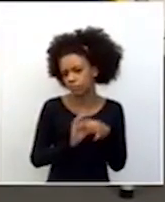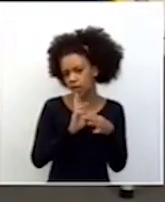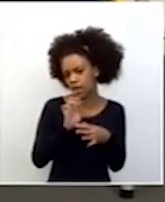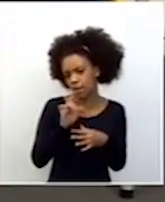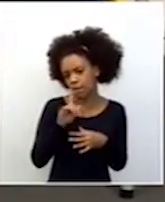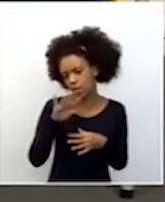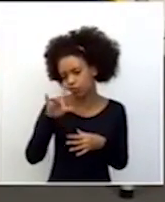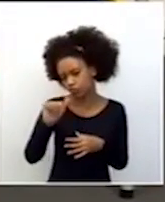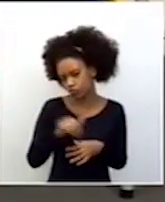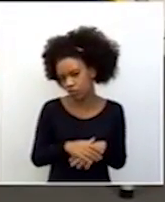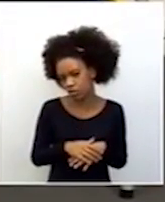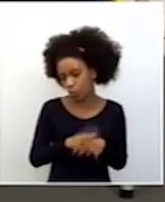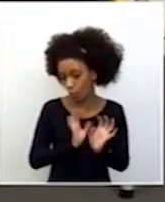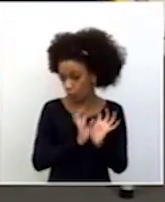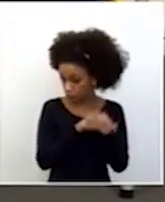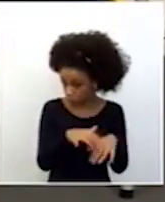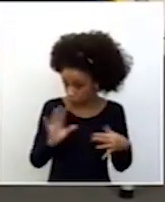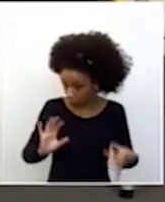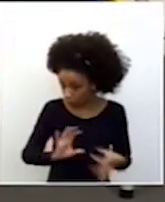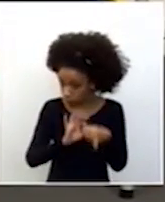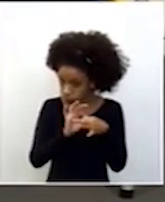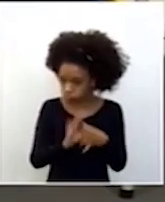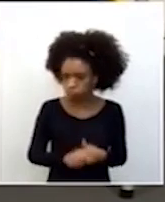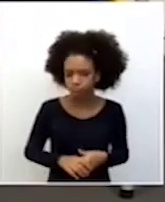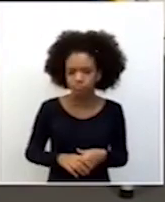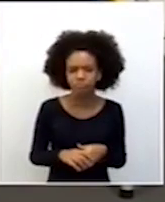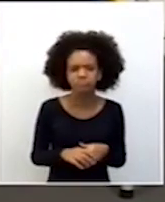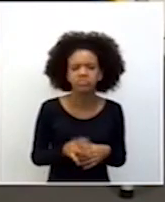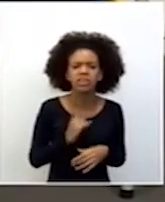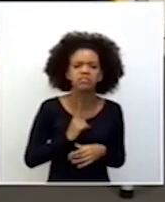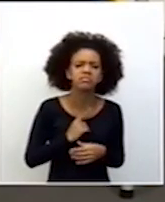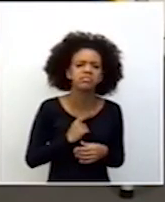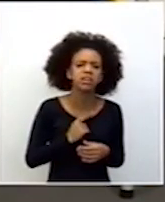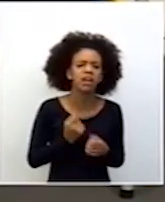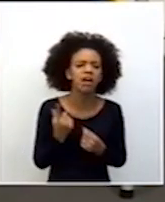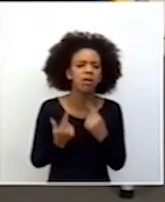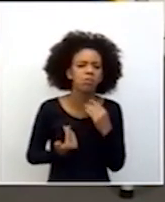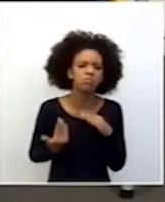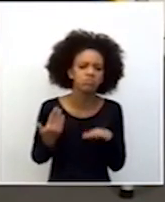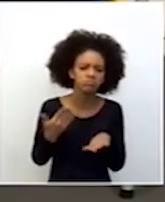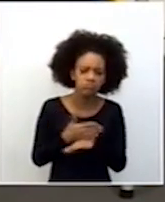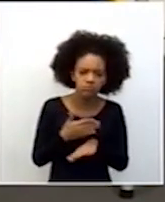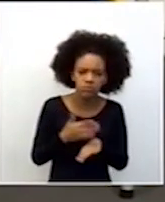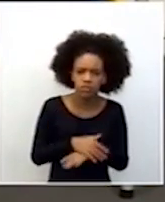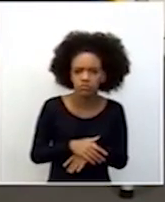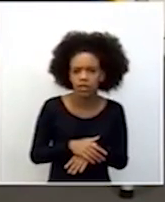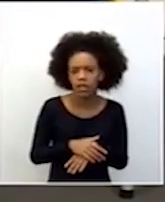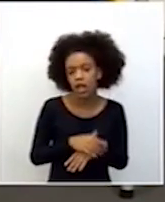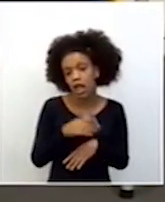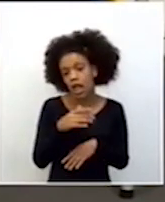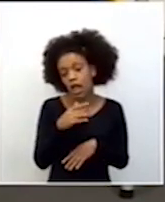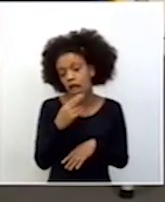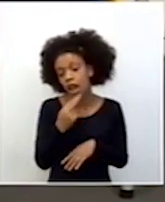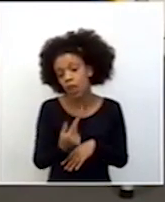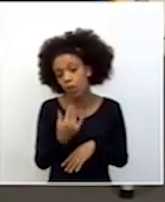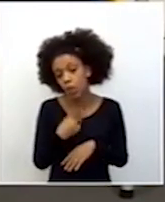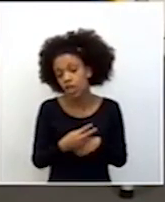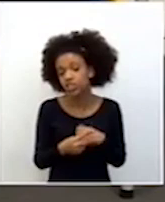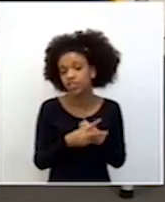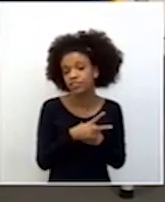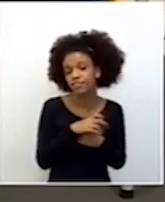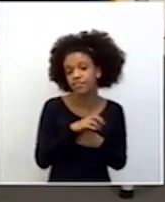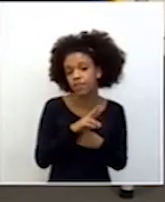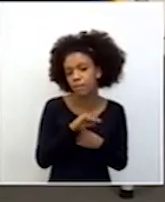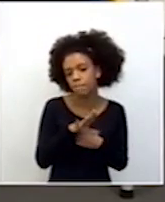rebeldia com urso, Mauro? Eu tenho alunos participando dizendo da relação entre a linguagem verbal e não verbal. Sim. Eles estão falando bastante sobre isso.